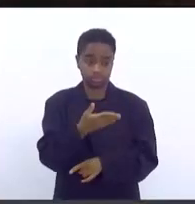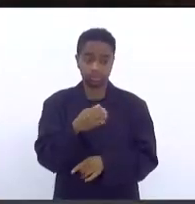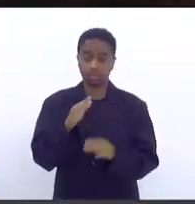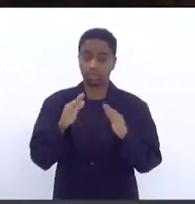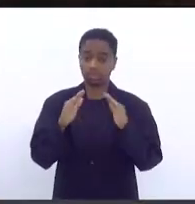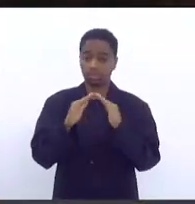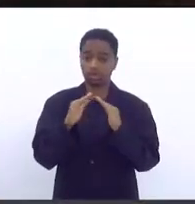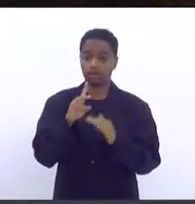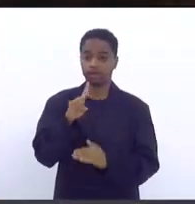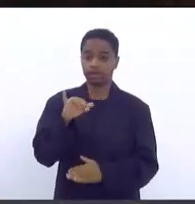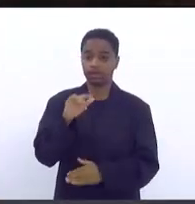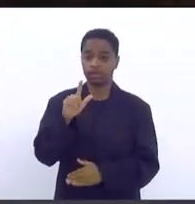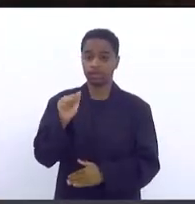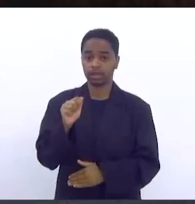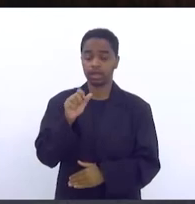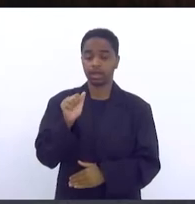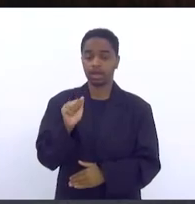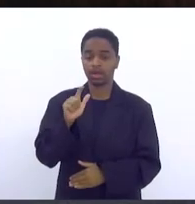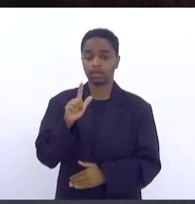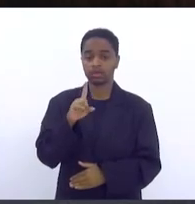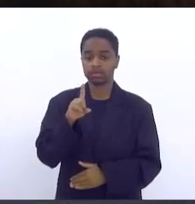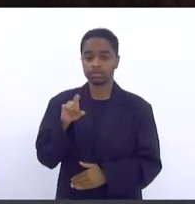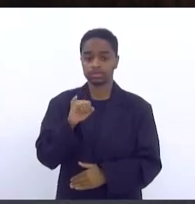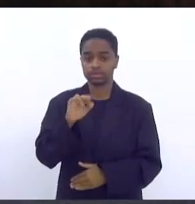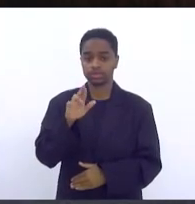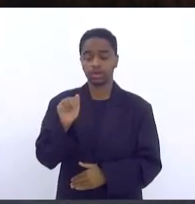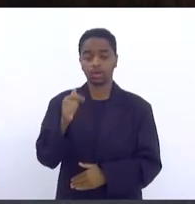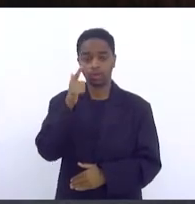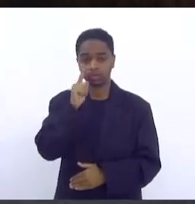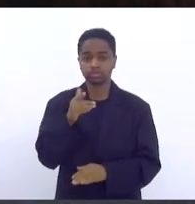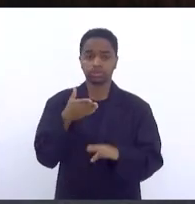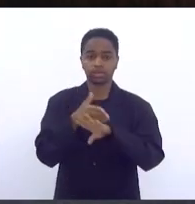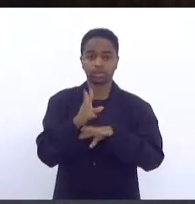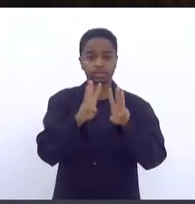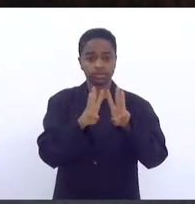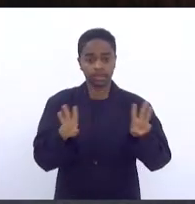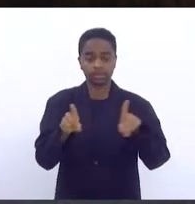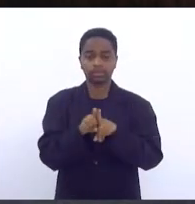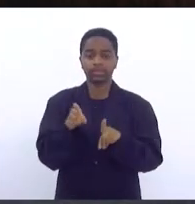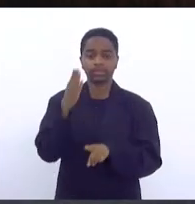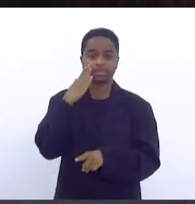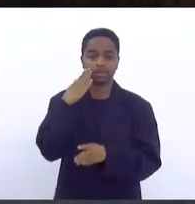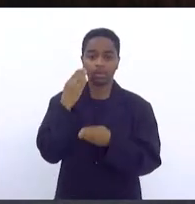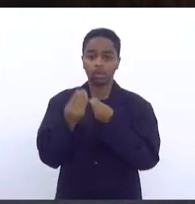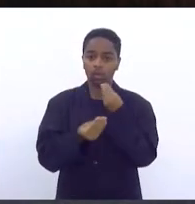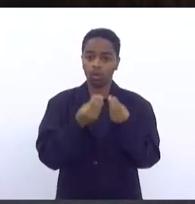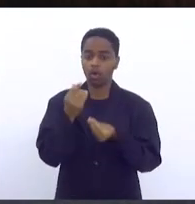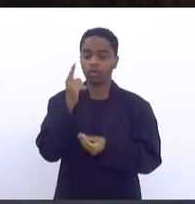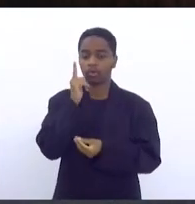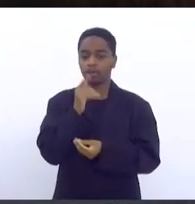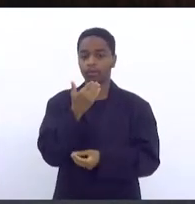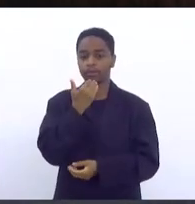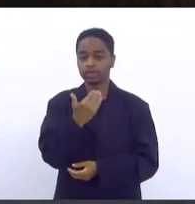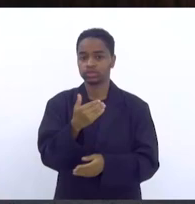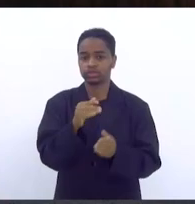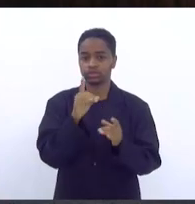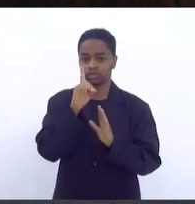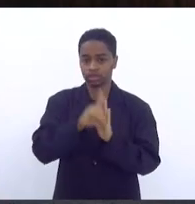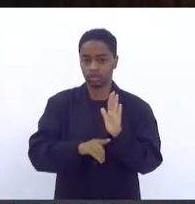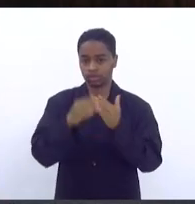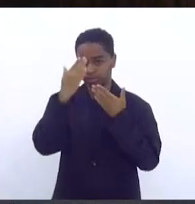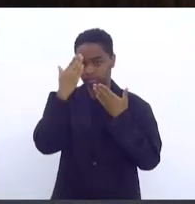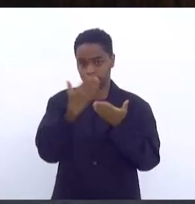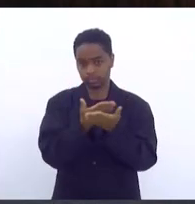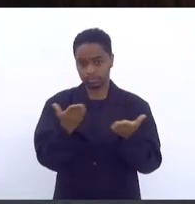Auzira por exemplo ela vai poder e entrar no site e ver como ela vai poder eh demandar esse direito Agradeço